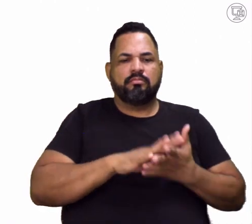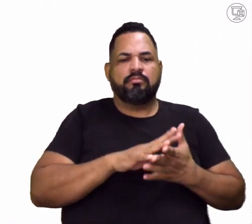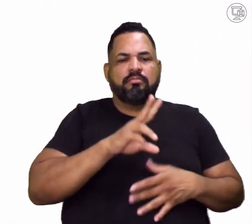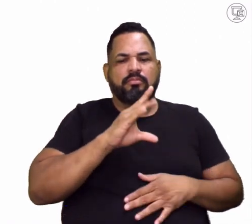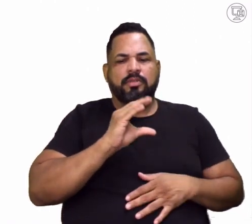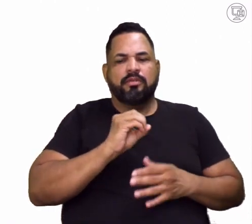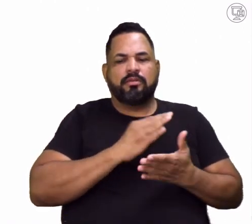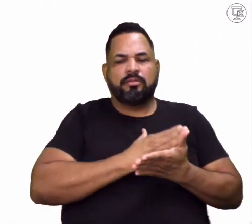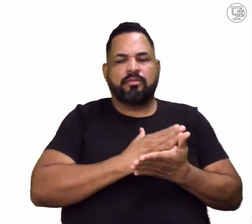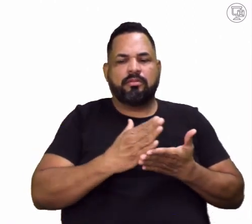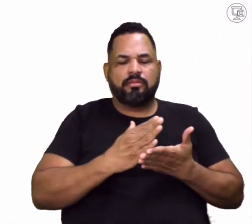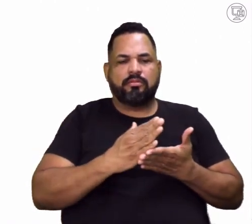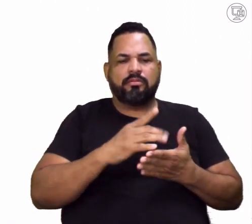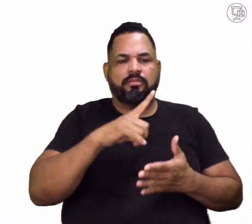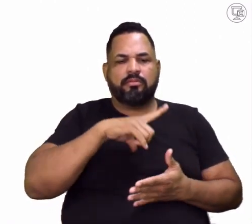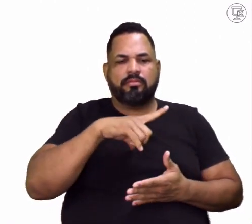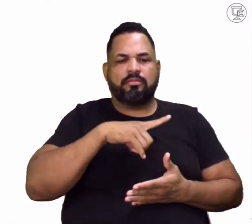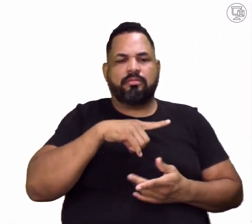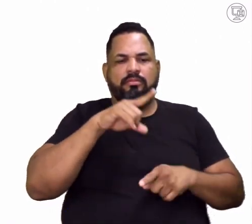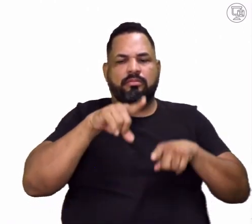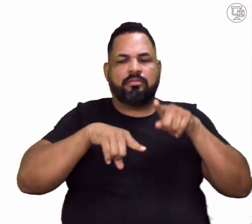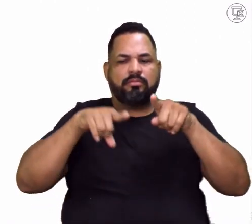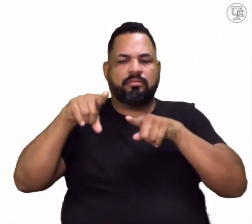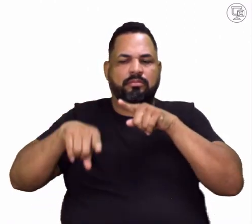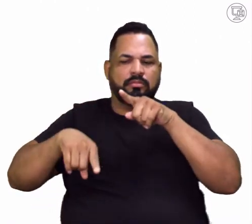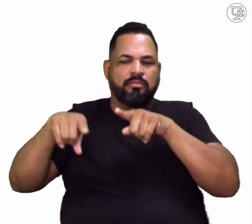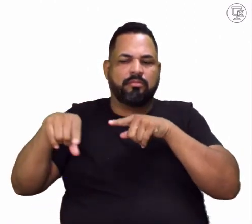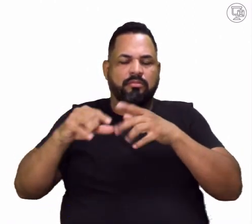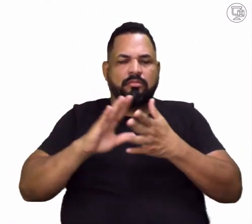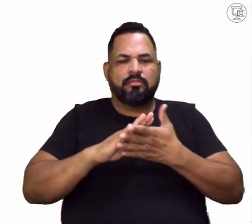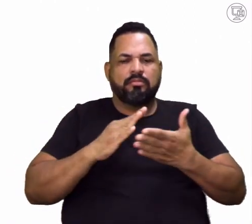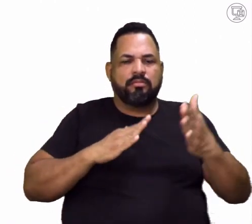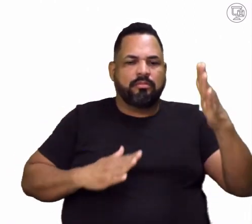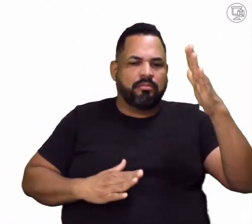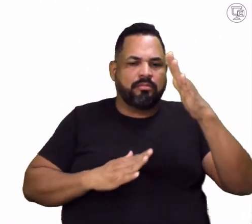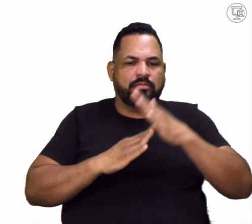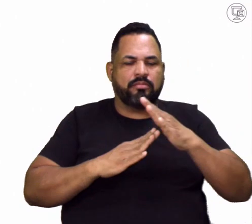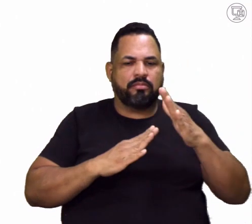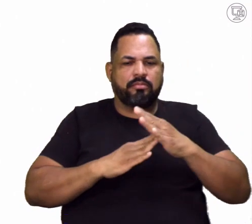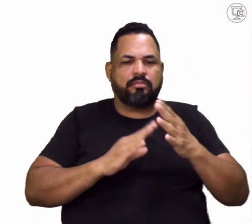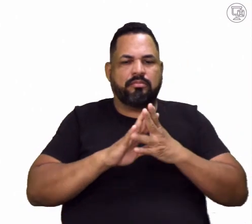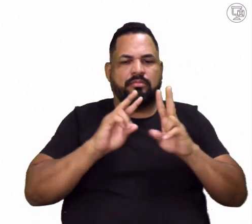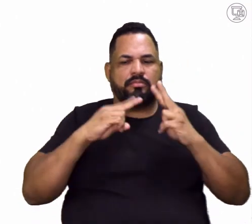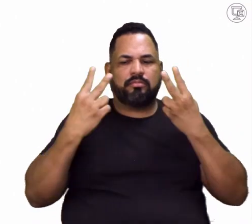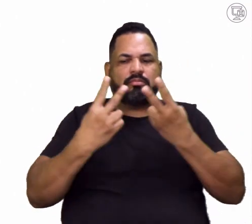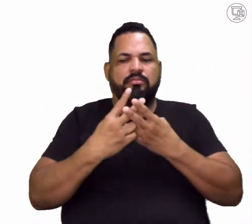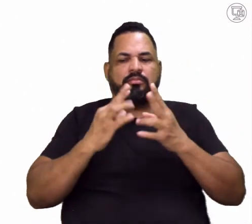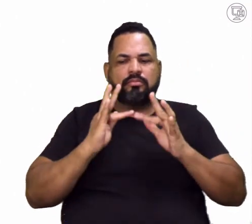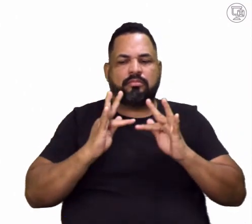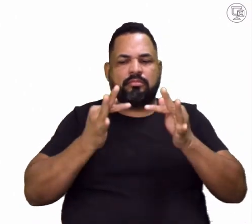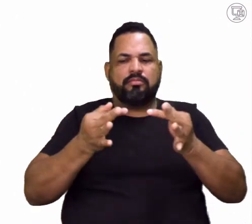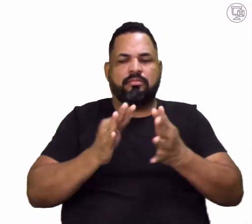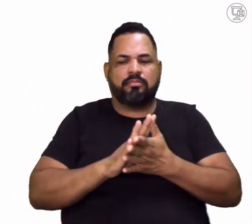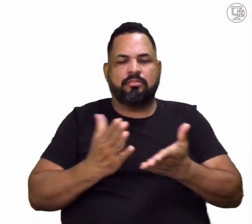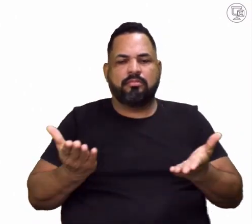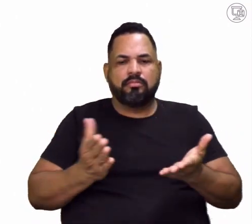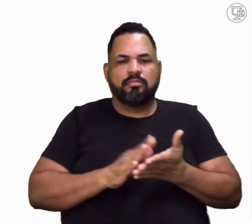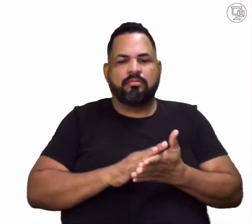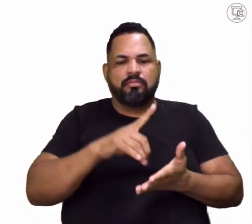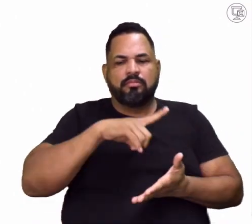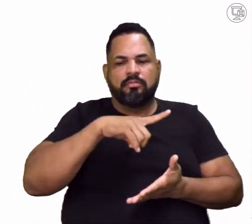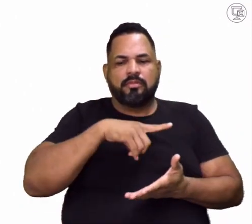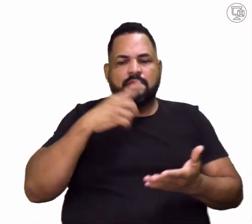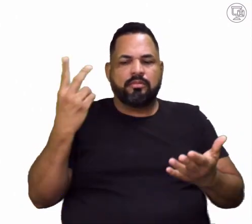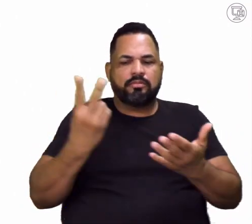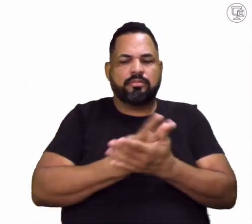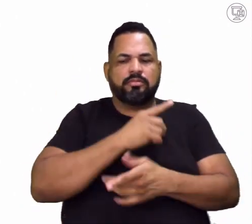um volume Inicial Então vai ter uma variação desse volume atingir um volume final Então vai acontecer uma